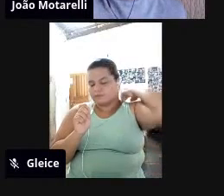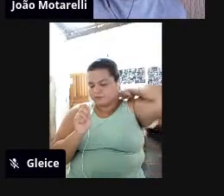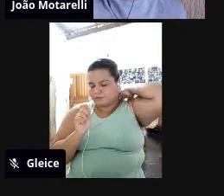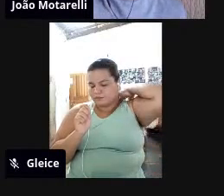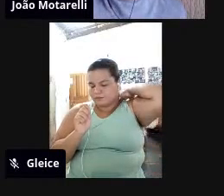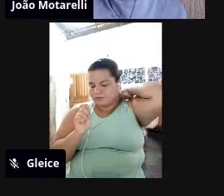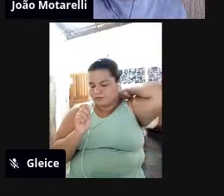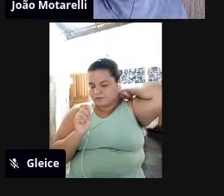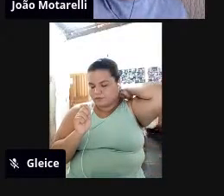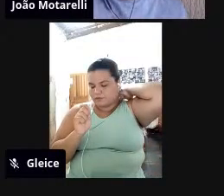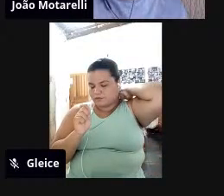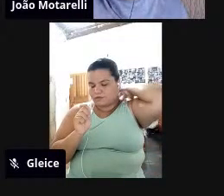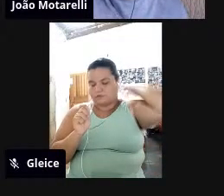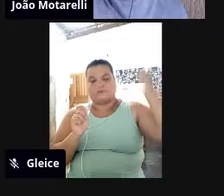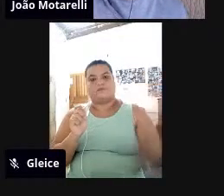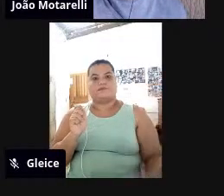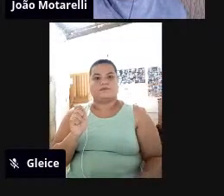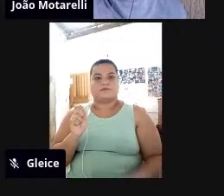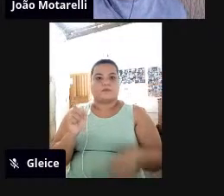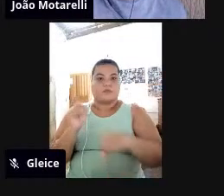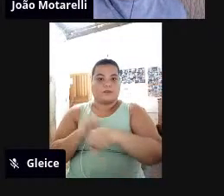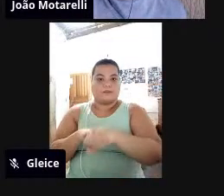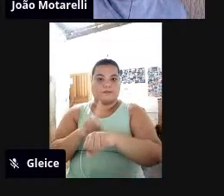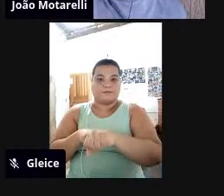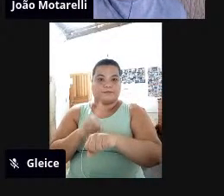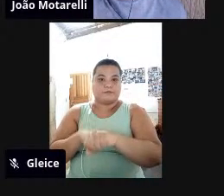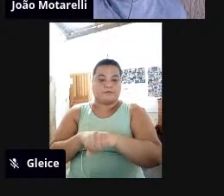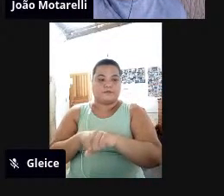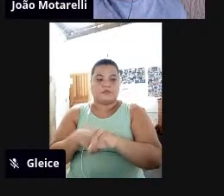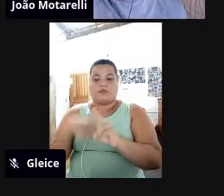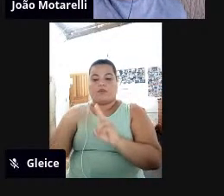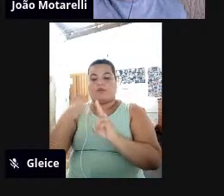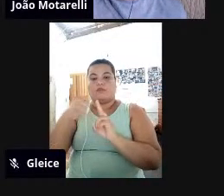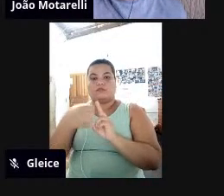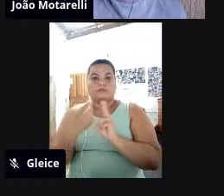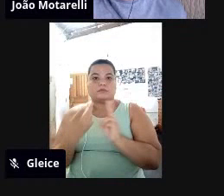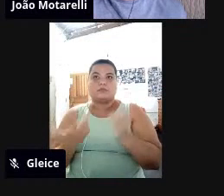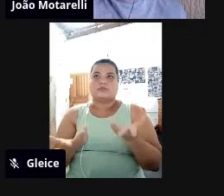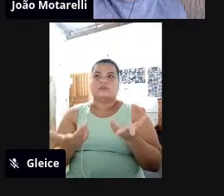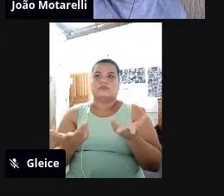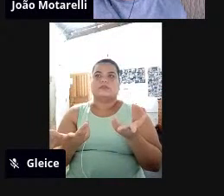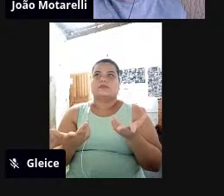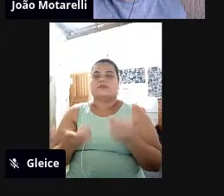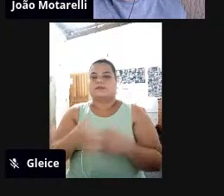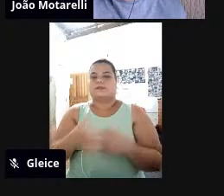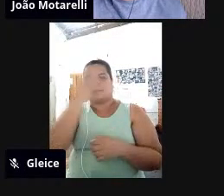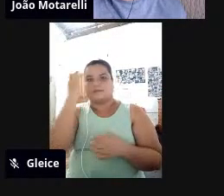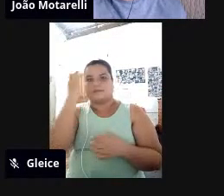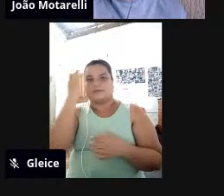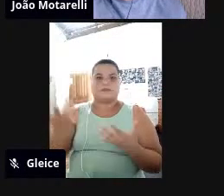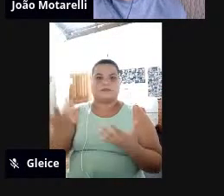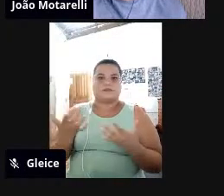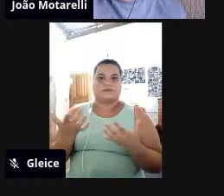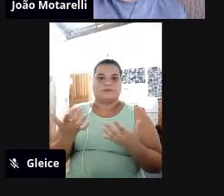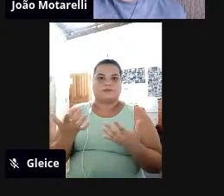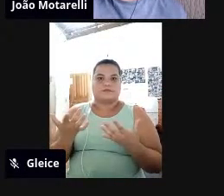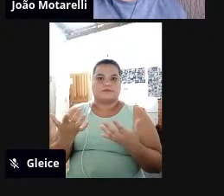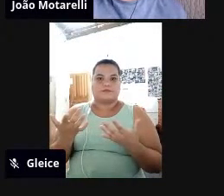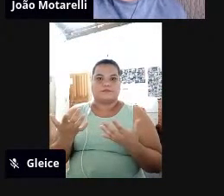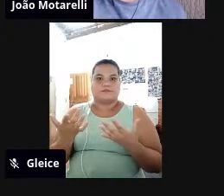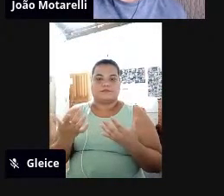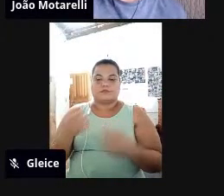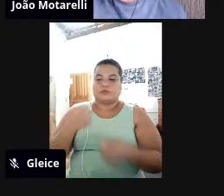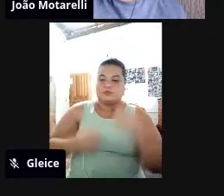dentro desse período, 2 meses antes a maratona, o indivíduo está com um volume de corrida